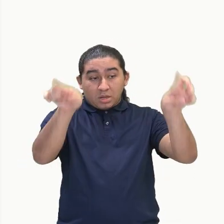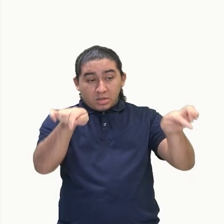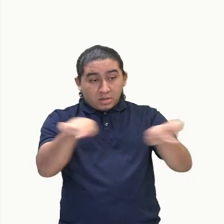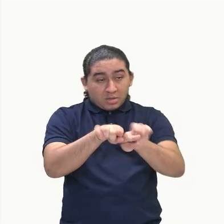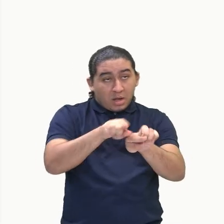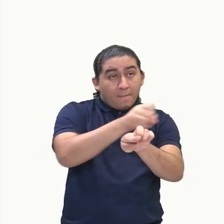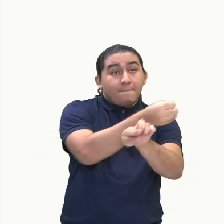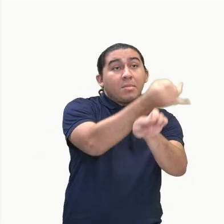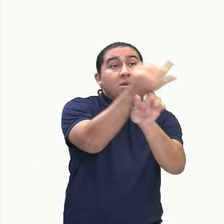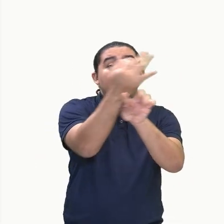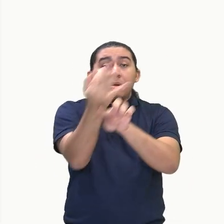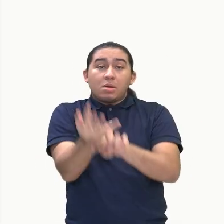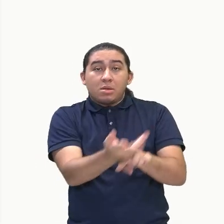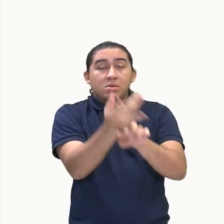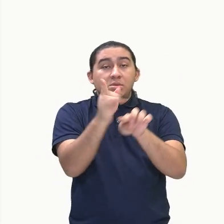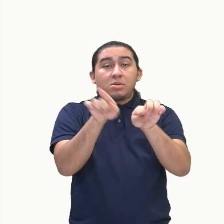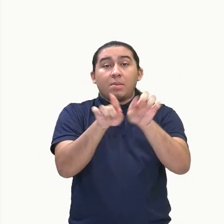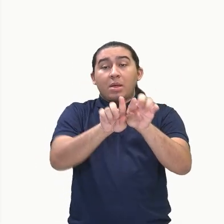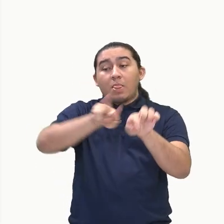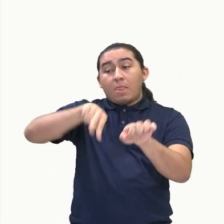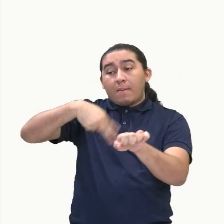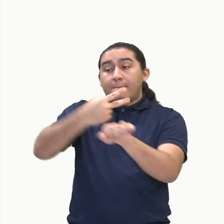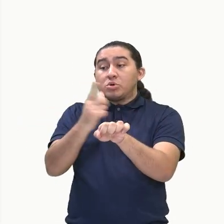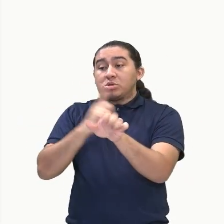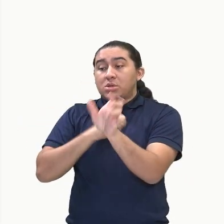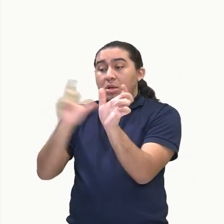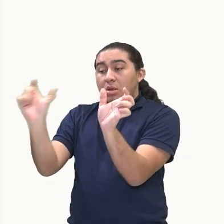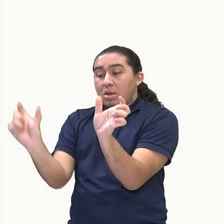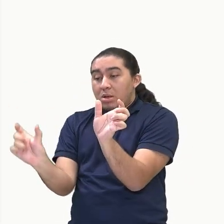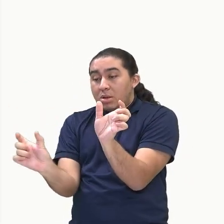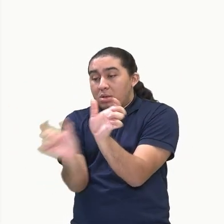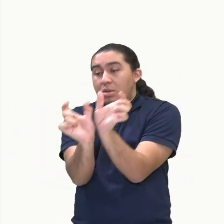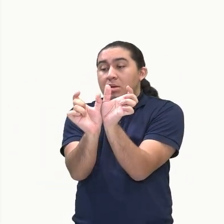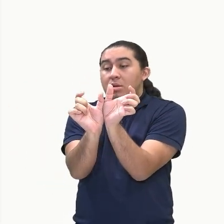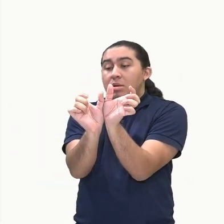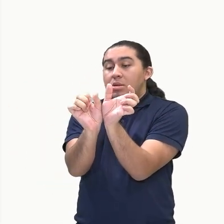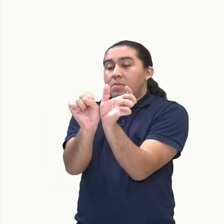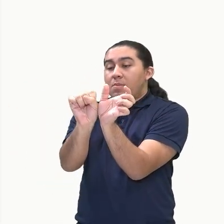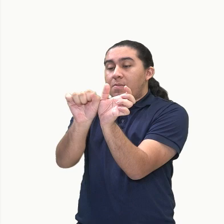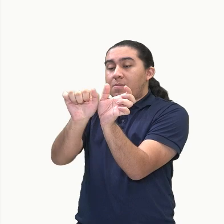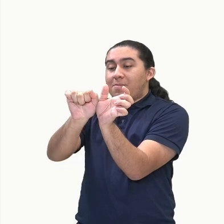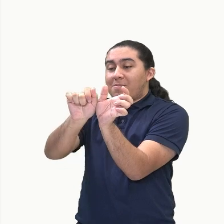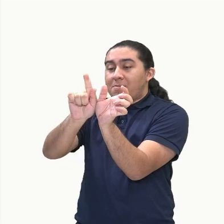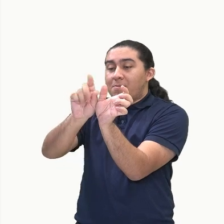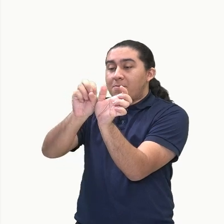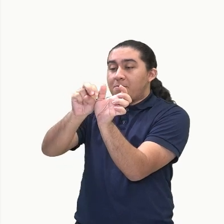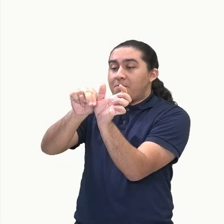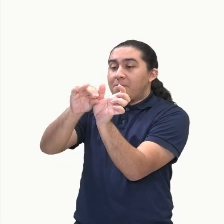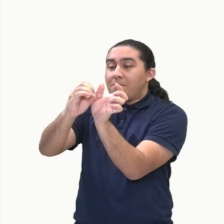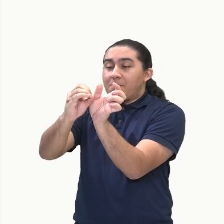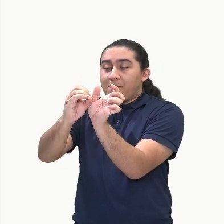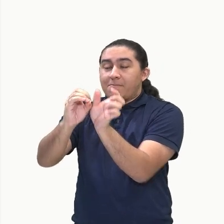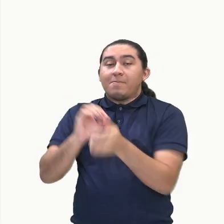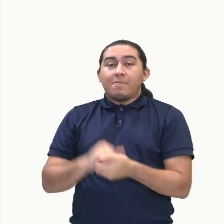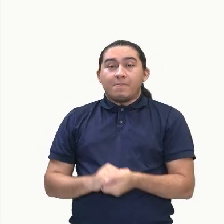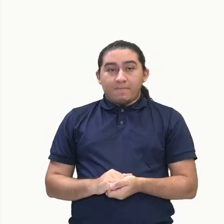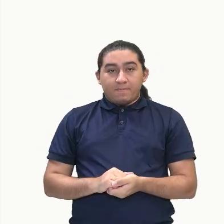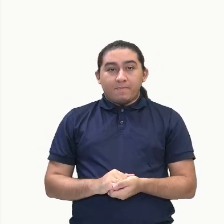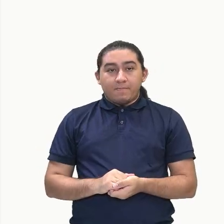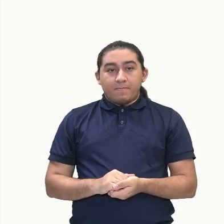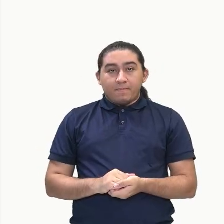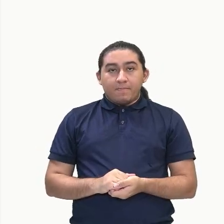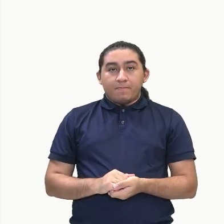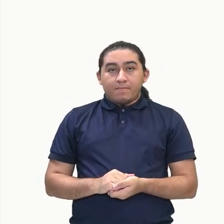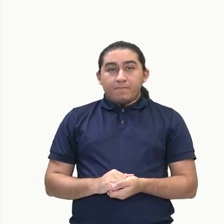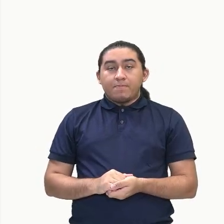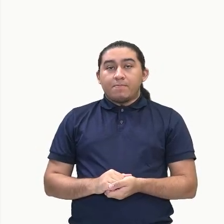vou colocar o prefixo hexágono, né? O sufixo. E aí, o prefixo, nesse caso, é